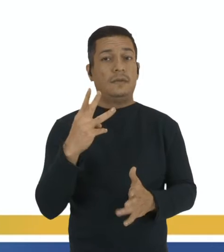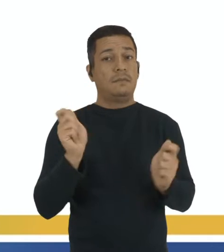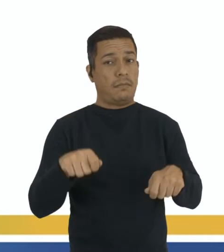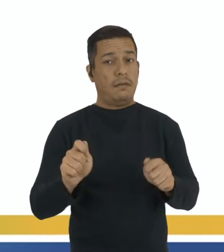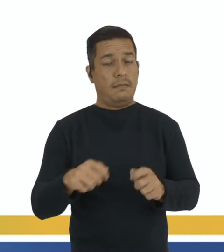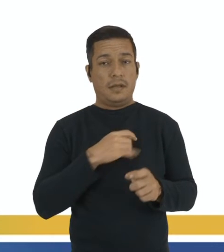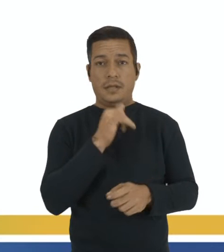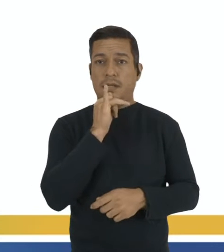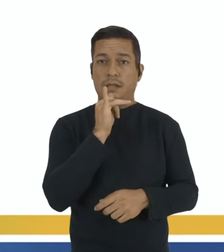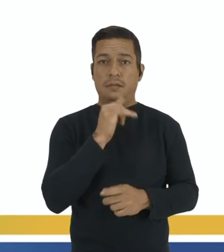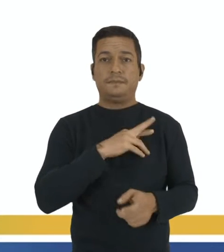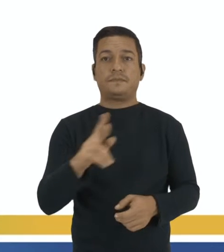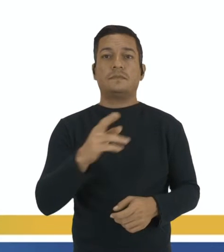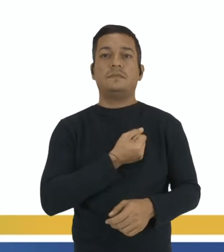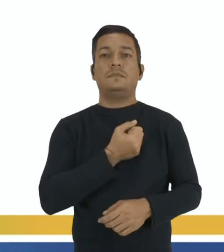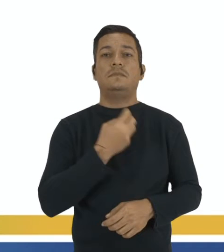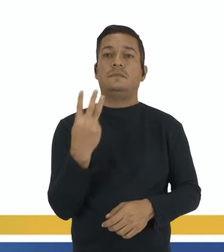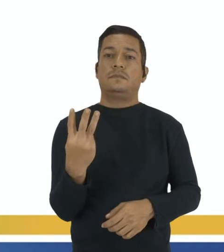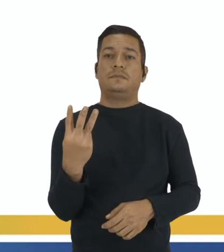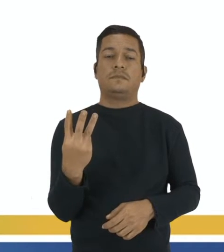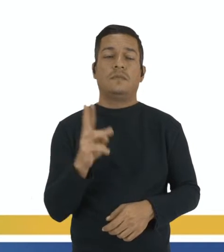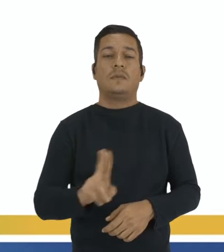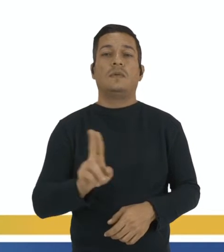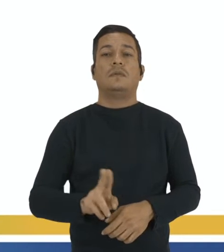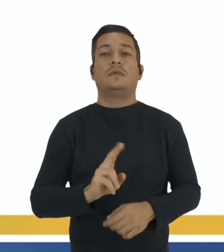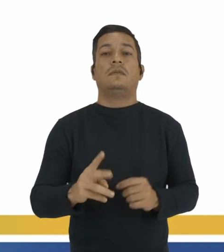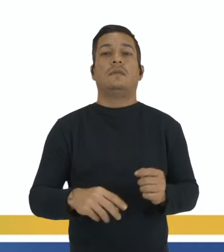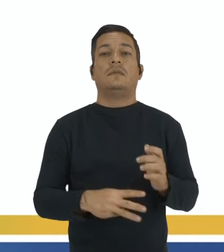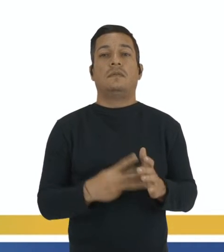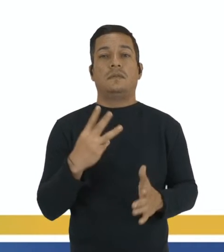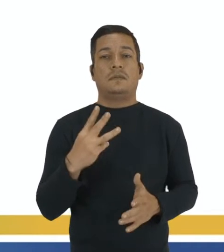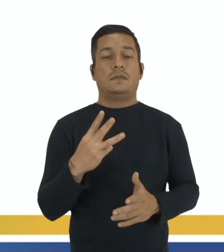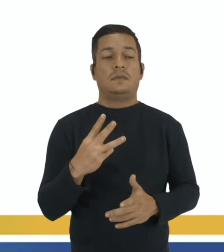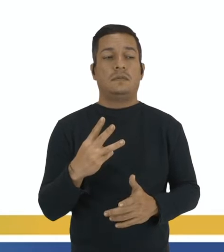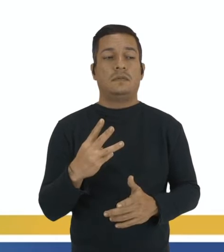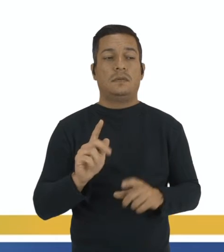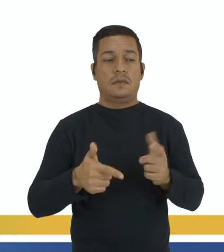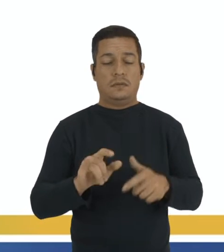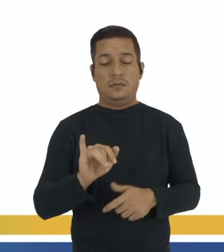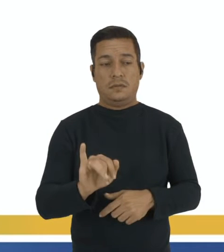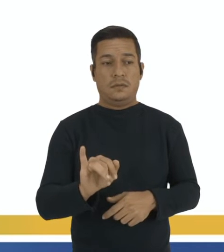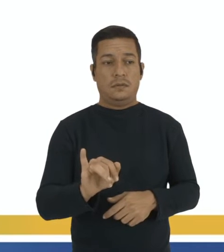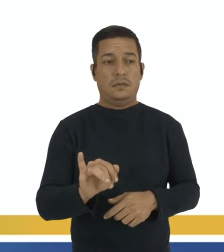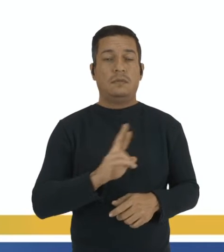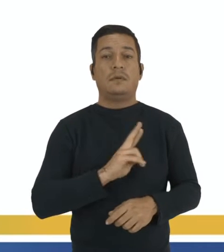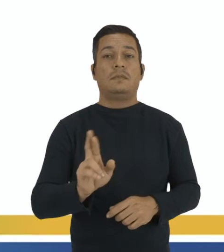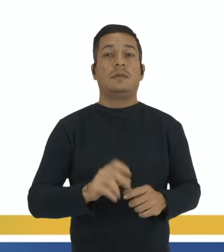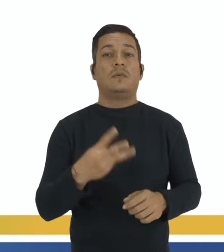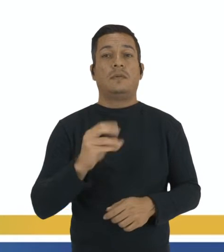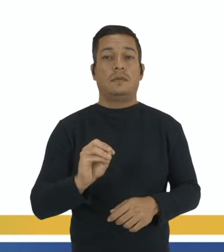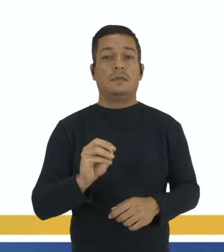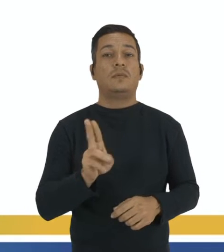Por exemplo, para representar o número 3, nós usaríamos 3 vezes a letra I. Para representar o